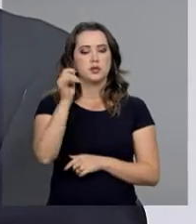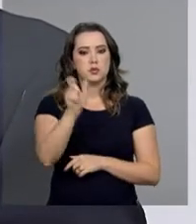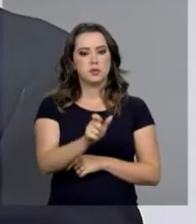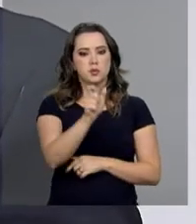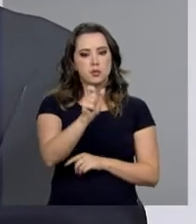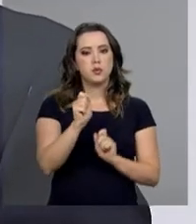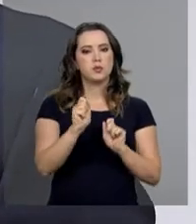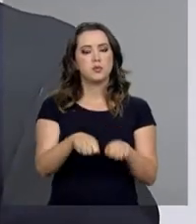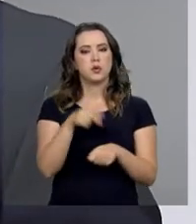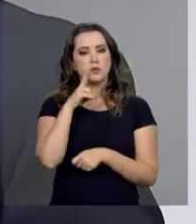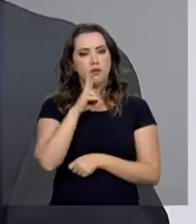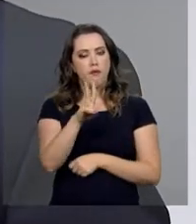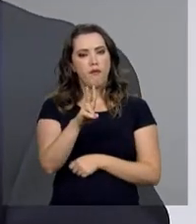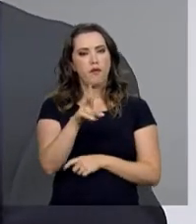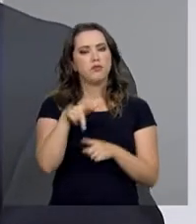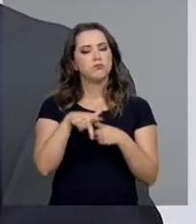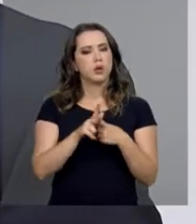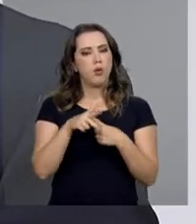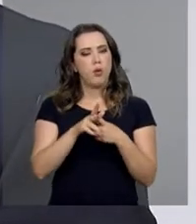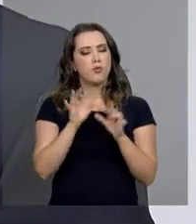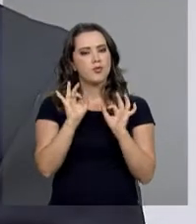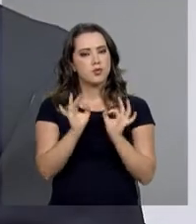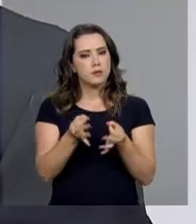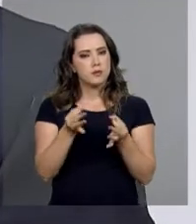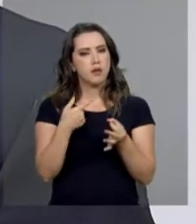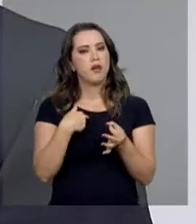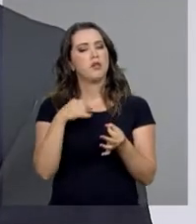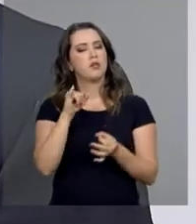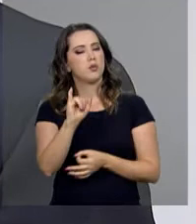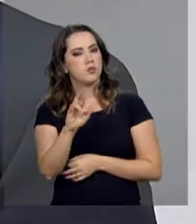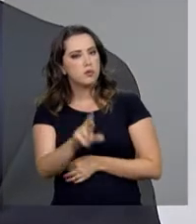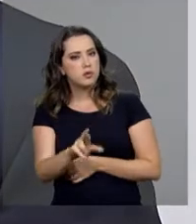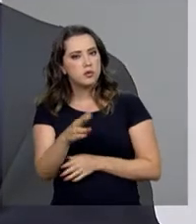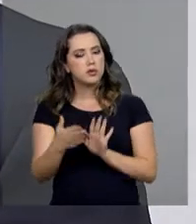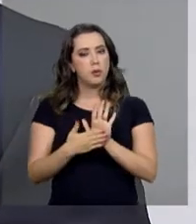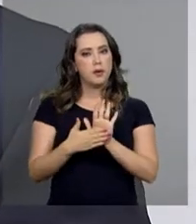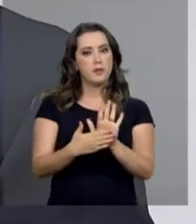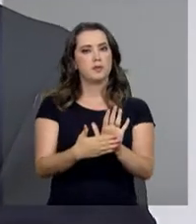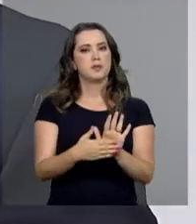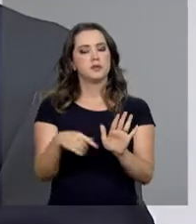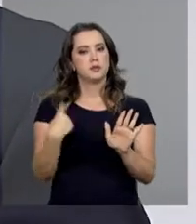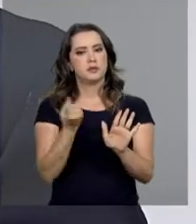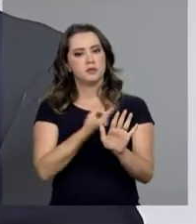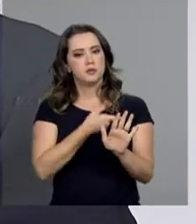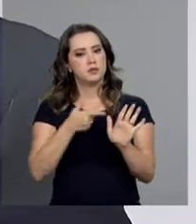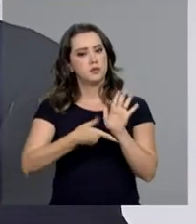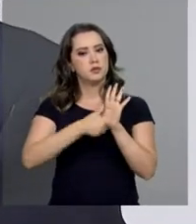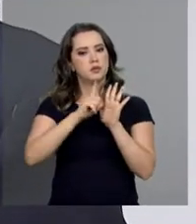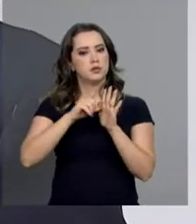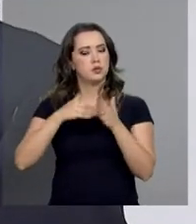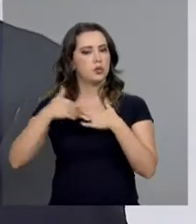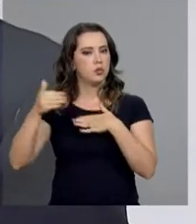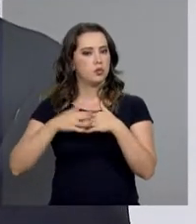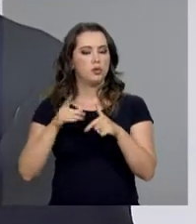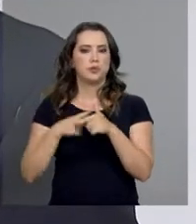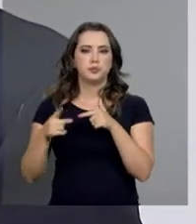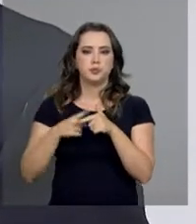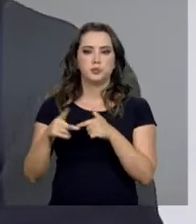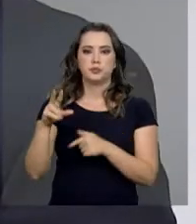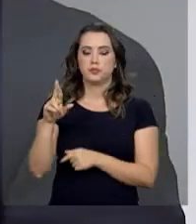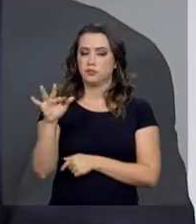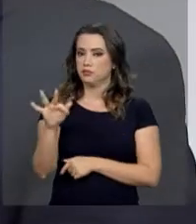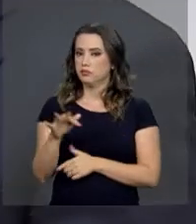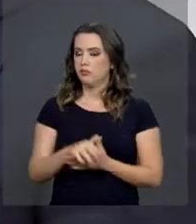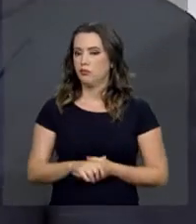fazer uma verificação uma retificação da declaração e se for o caso então apresentar essa retificadora para nós antes de qualquer procedimento da receita